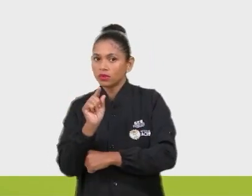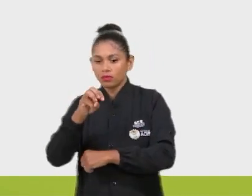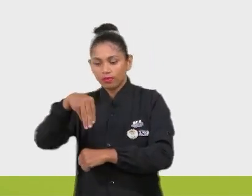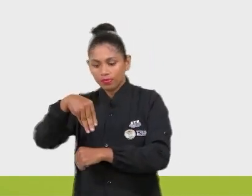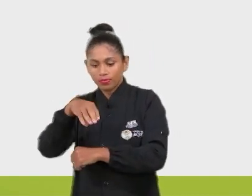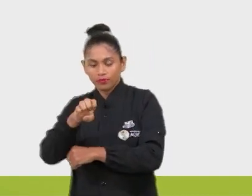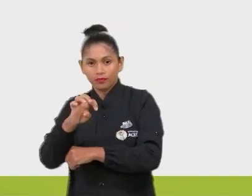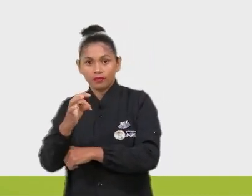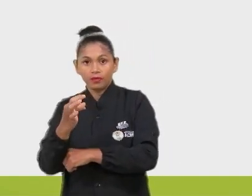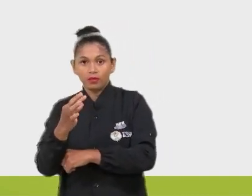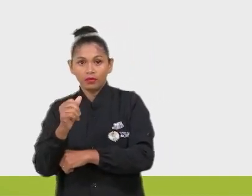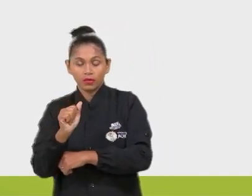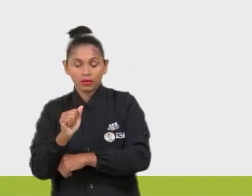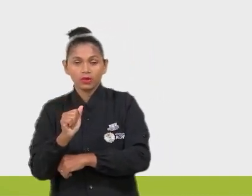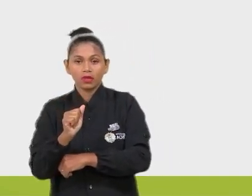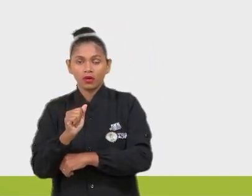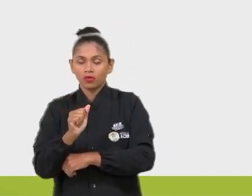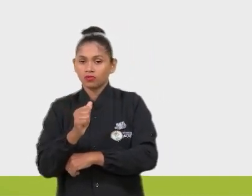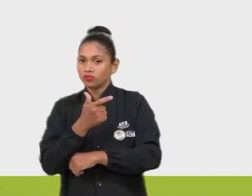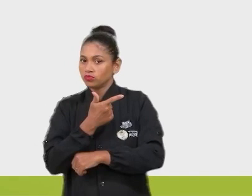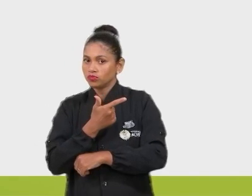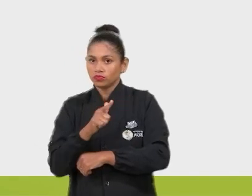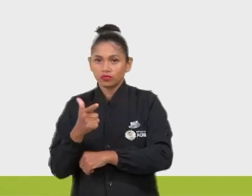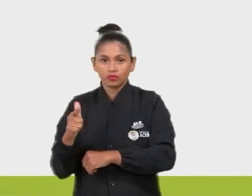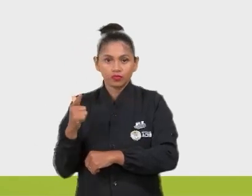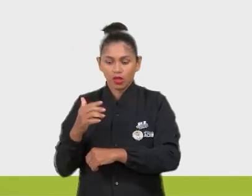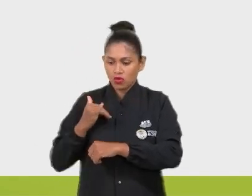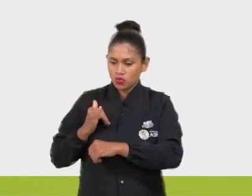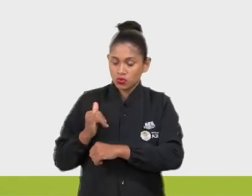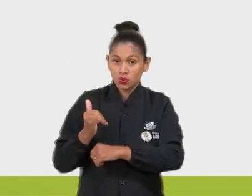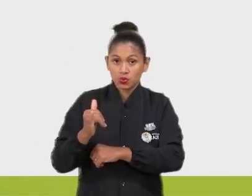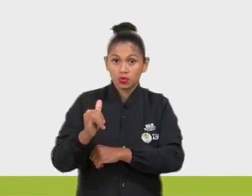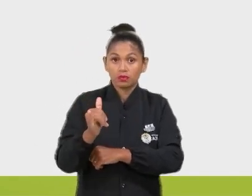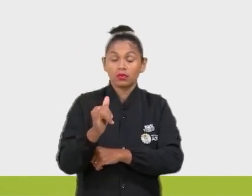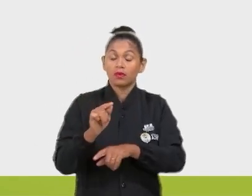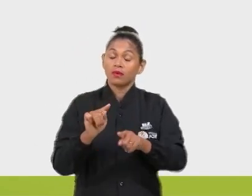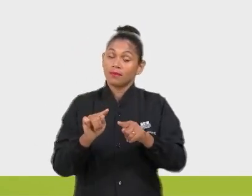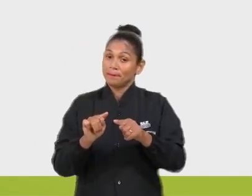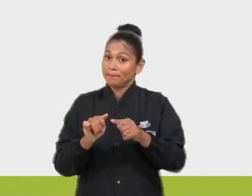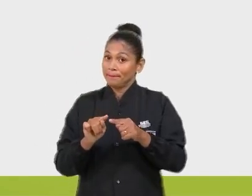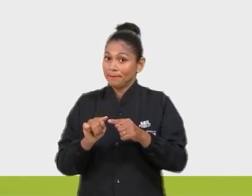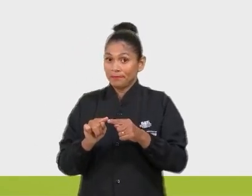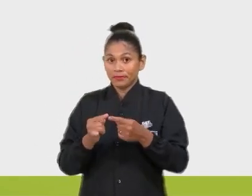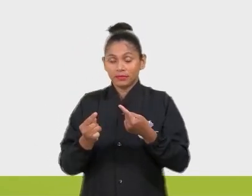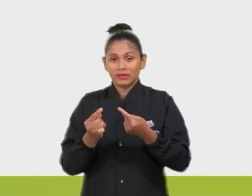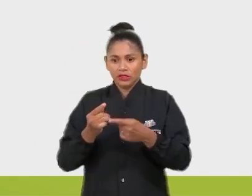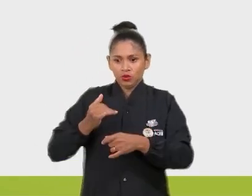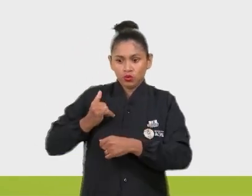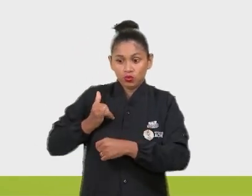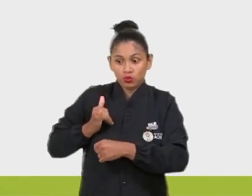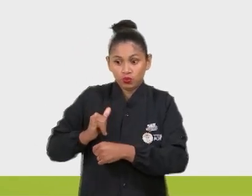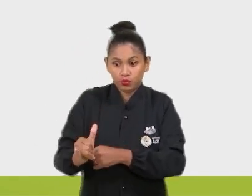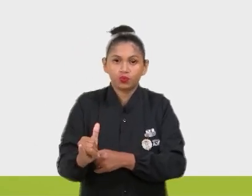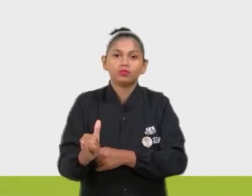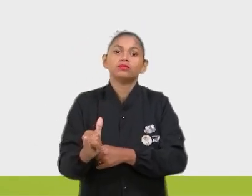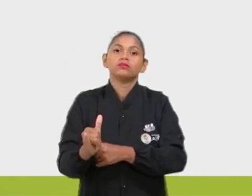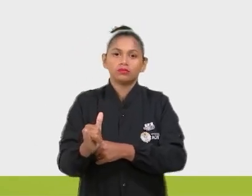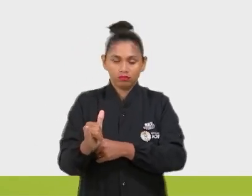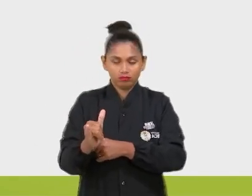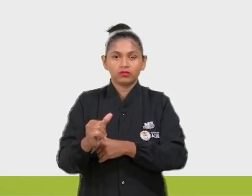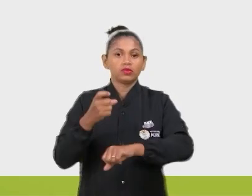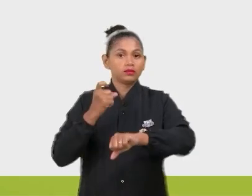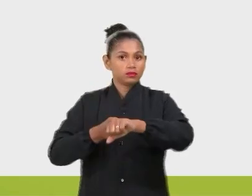Os semimetais, eles estão ali no meio termo, eles podem até conduzir, mas não com a mesma intensidade